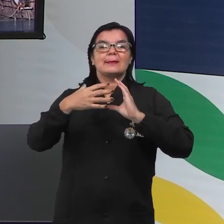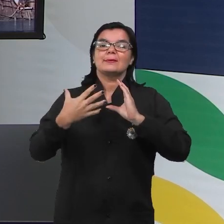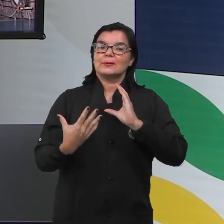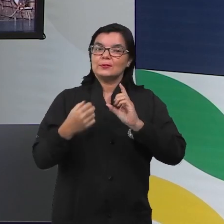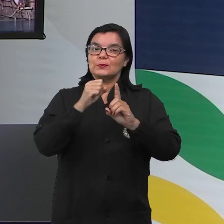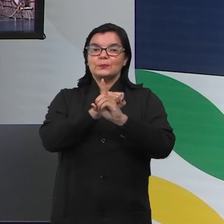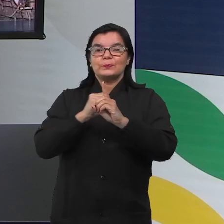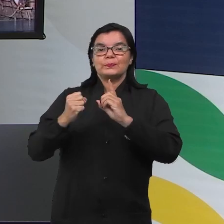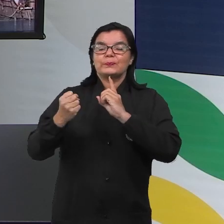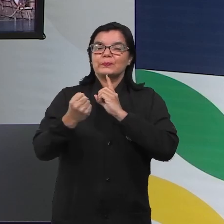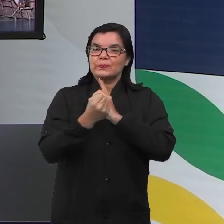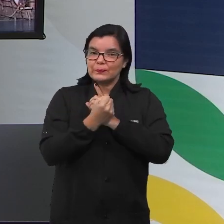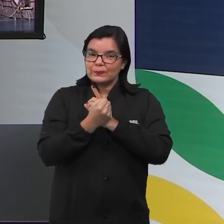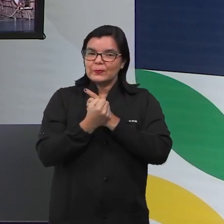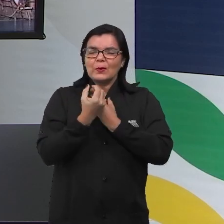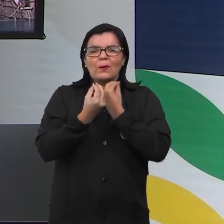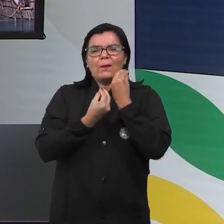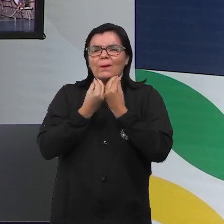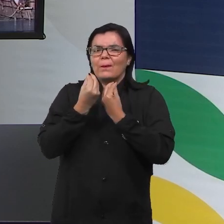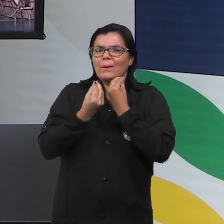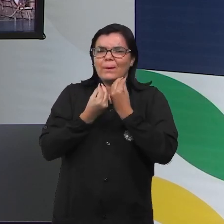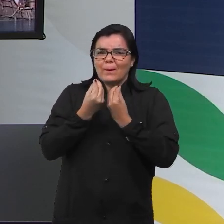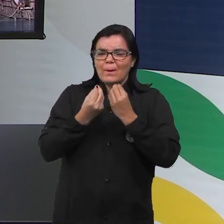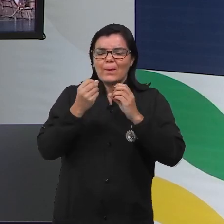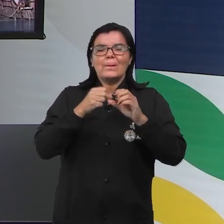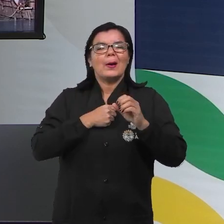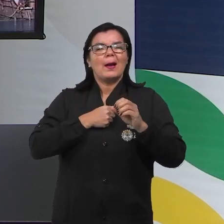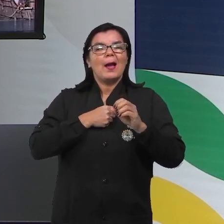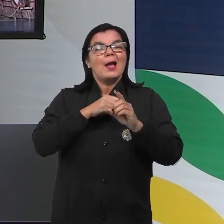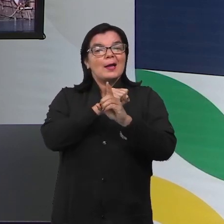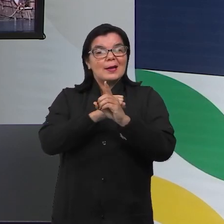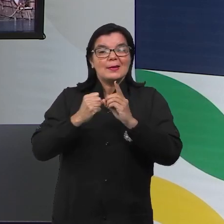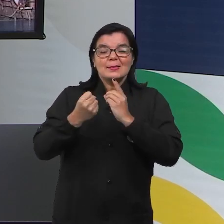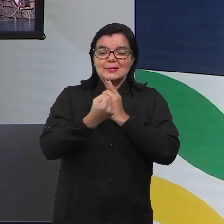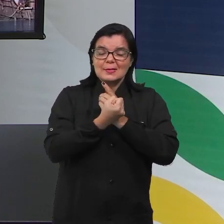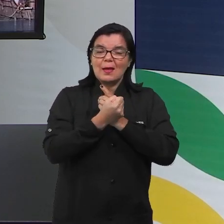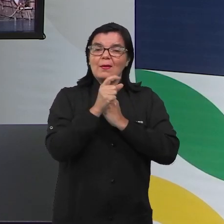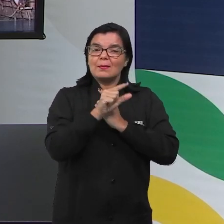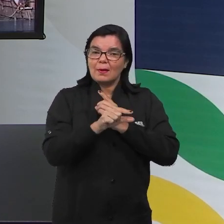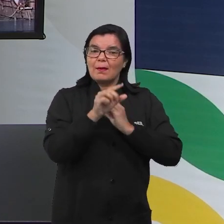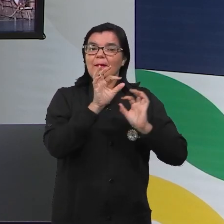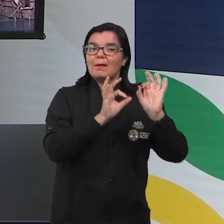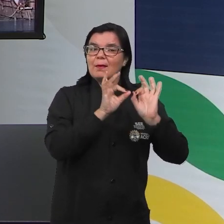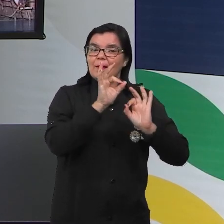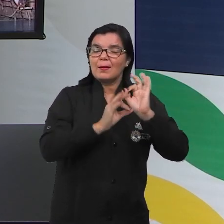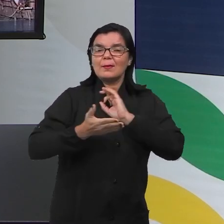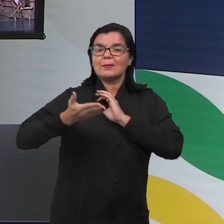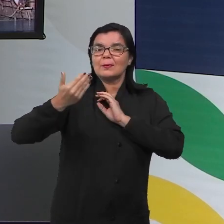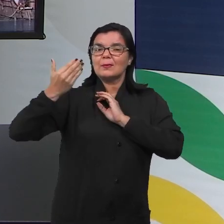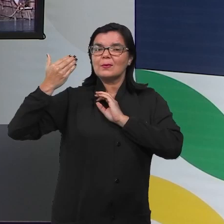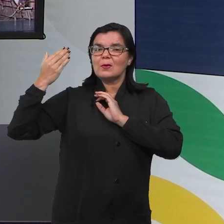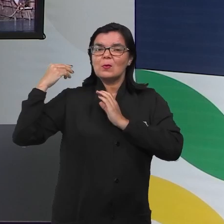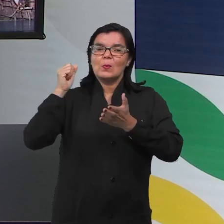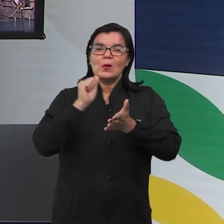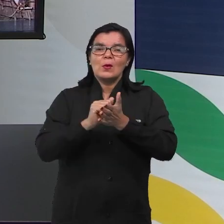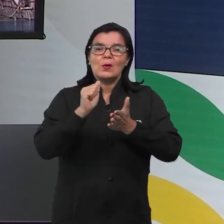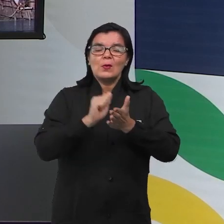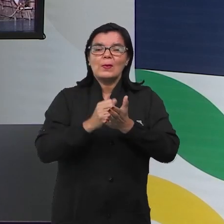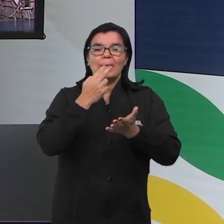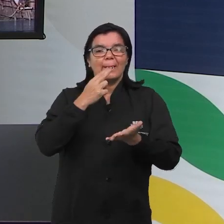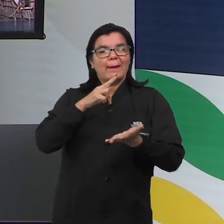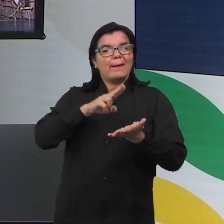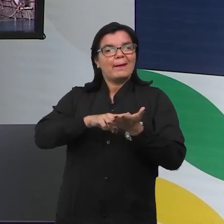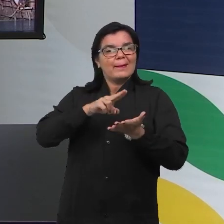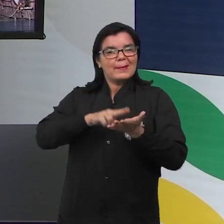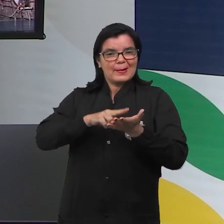características sociais. Como é que a sociedade estava organizada na época que foi escrita a carta de Pero